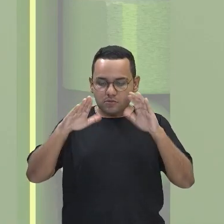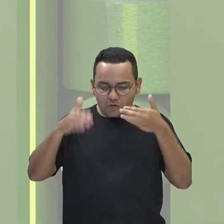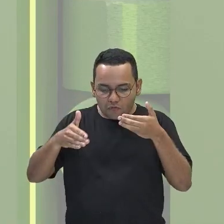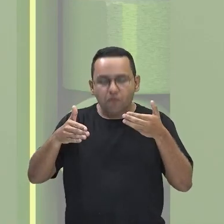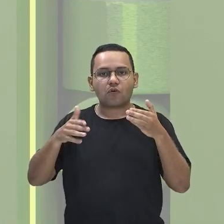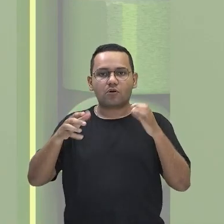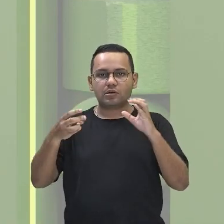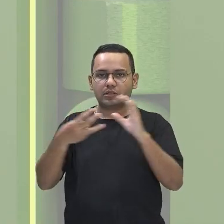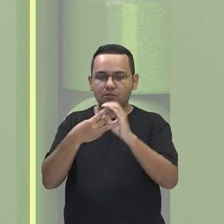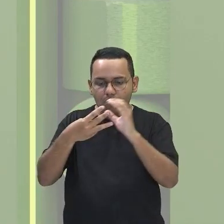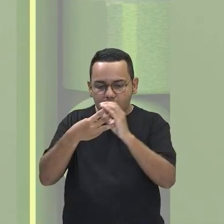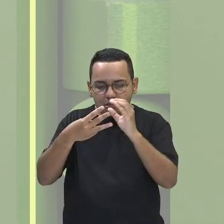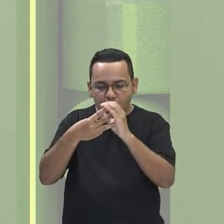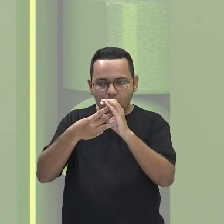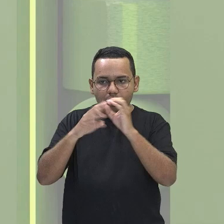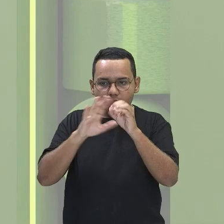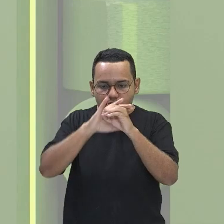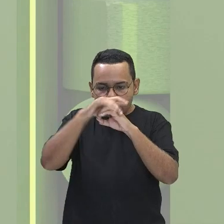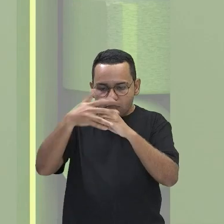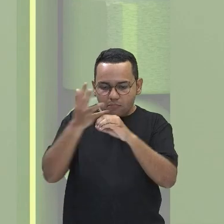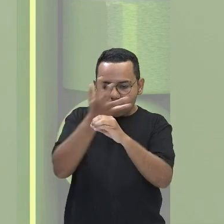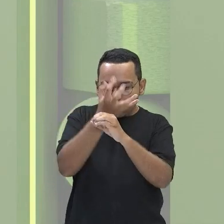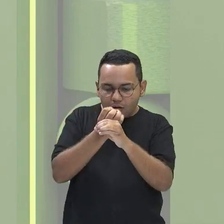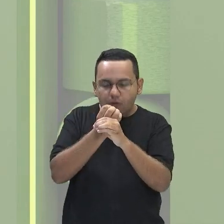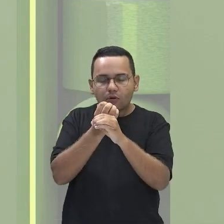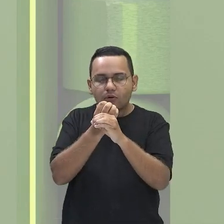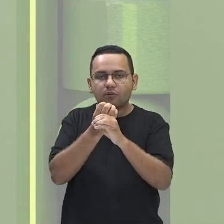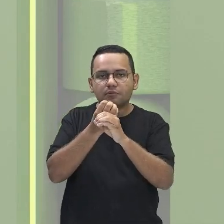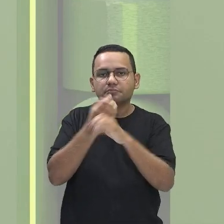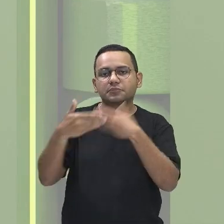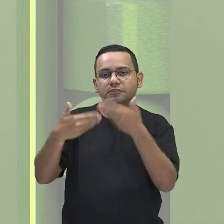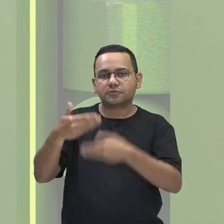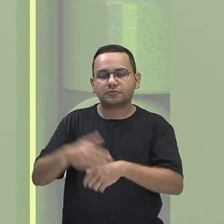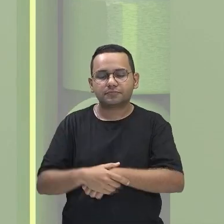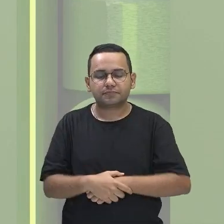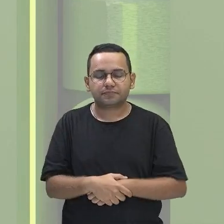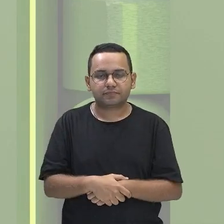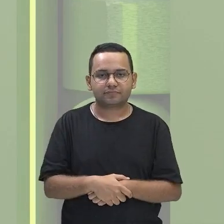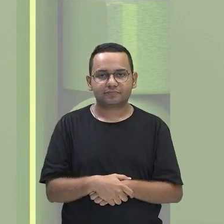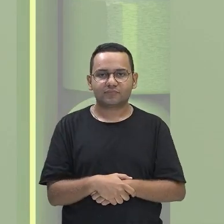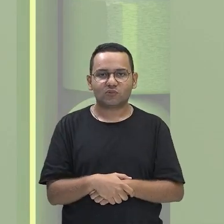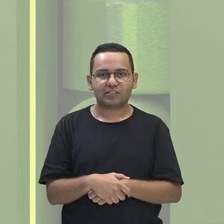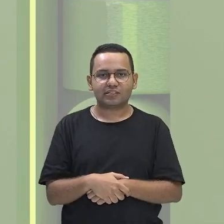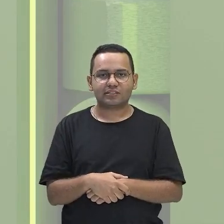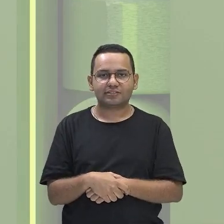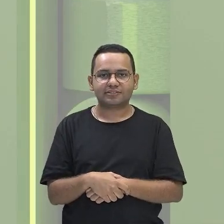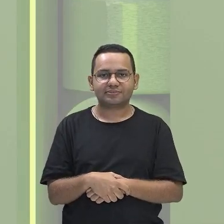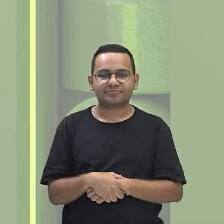têm receptores para essas determinadas funções. Vamos agora conhecer perceber através de um vídeo. Eu